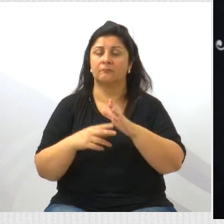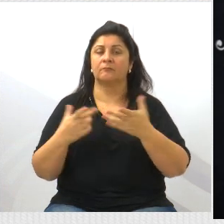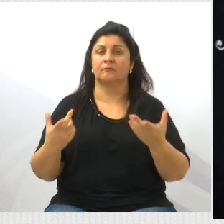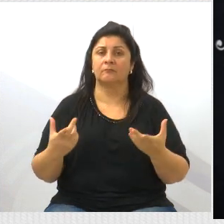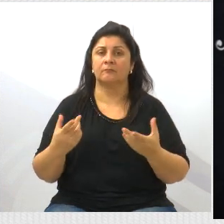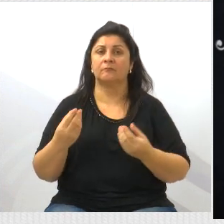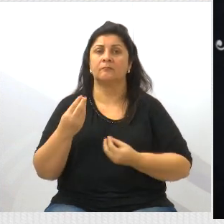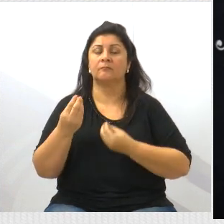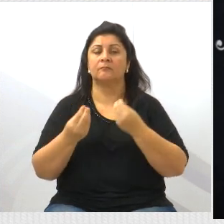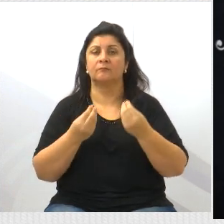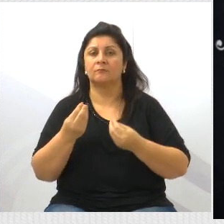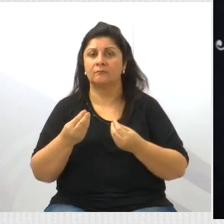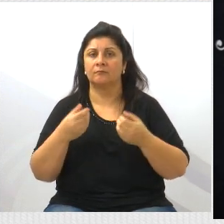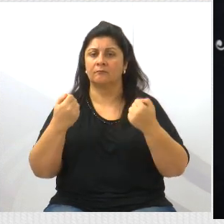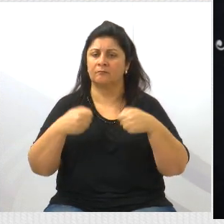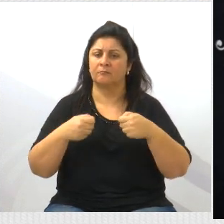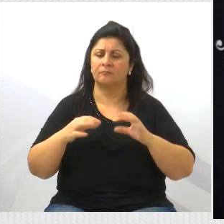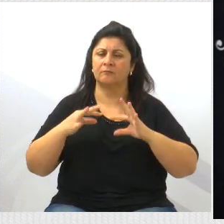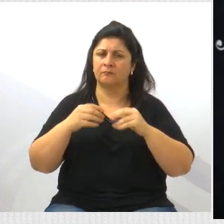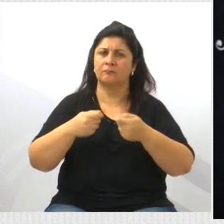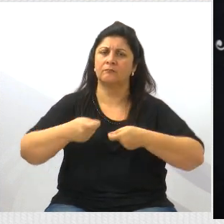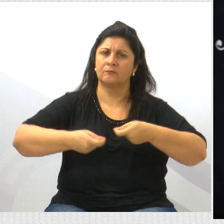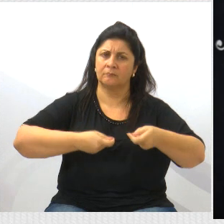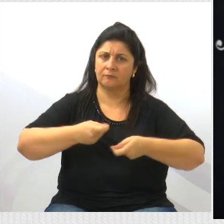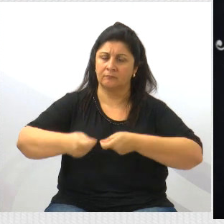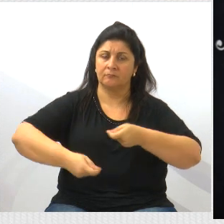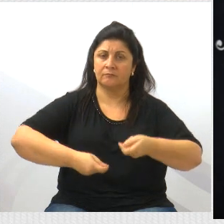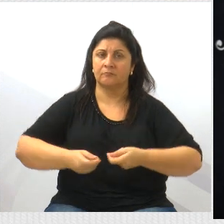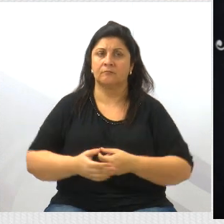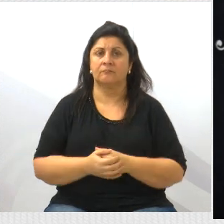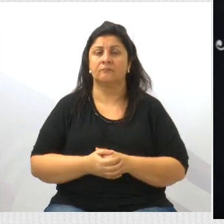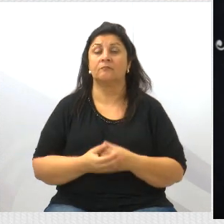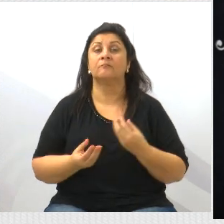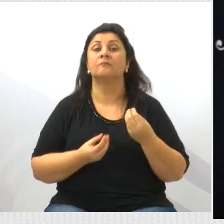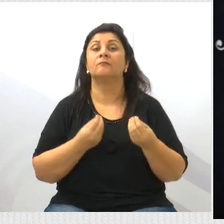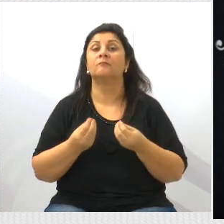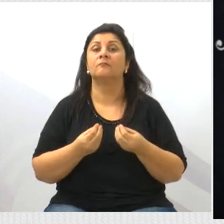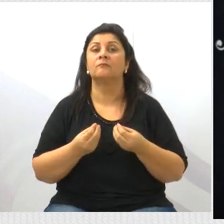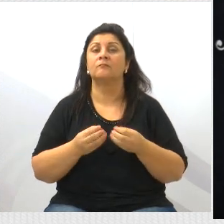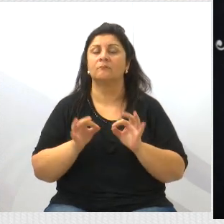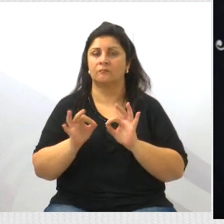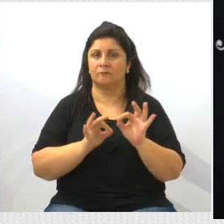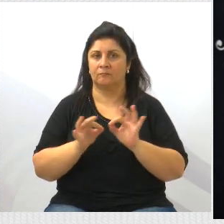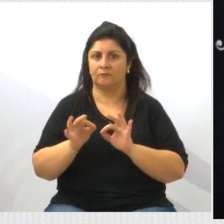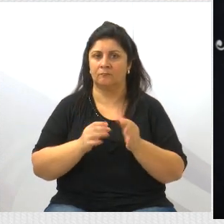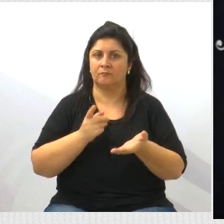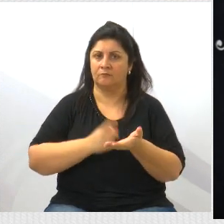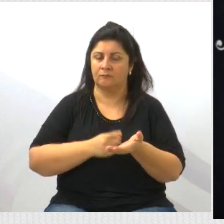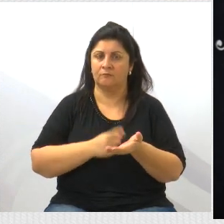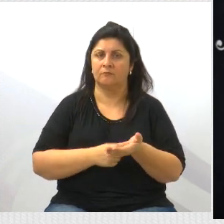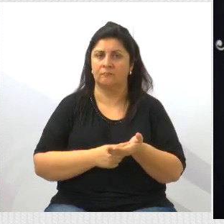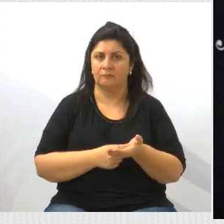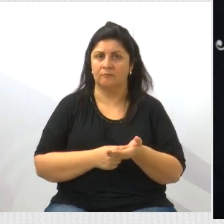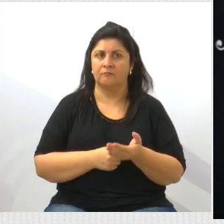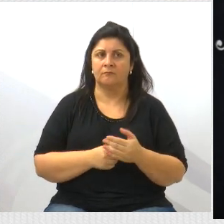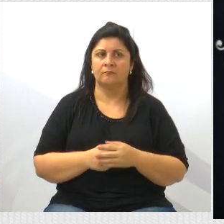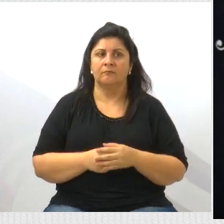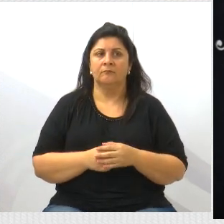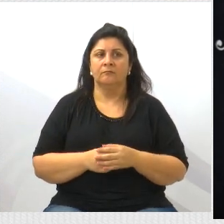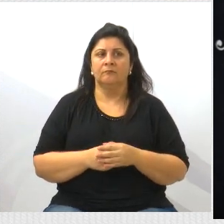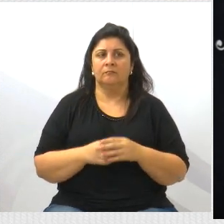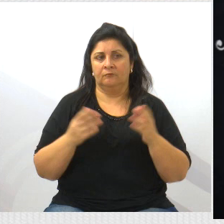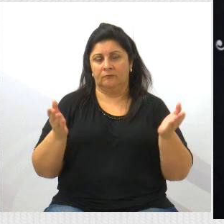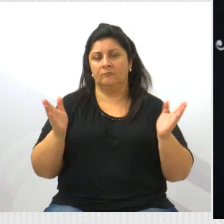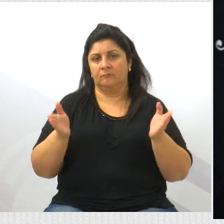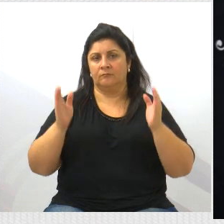dos agentes sociais, né, a respeito da maneira como deve ser orientado o plano local, do setor habitacional, que é o caso